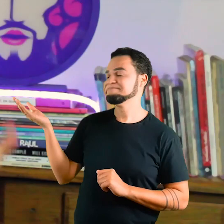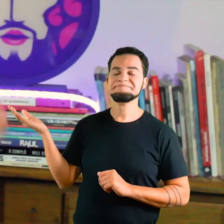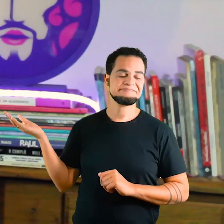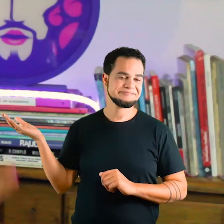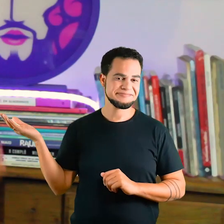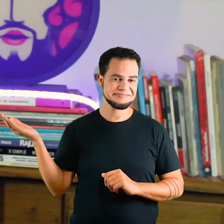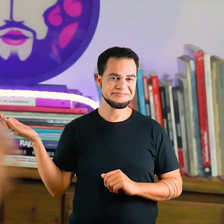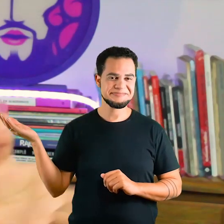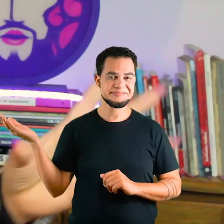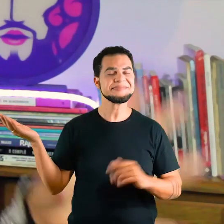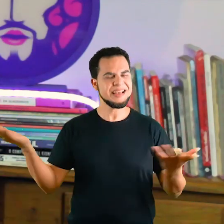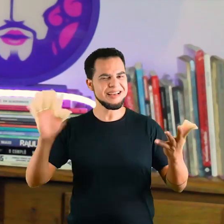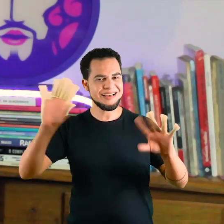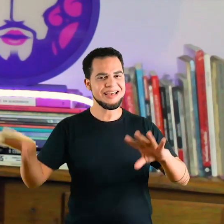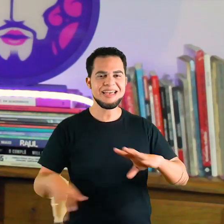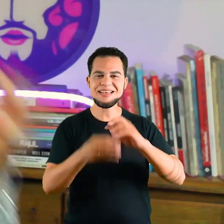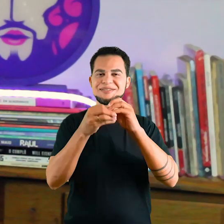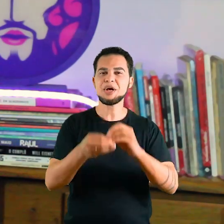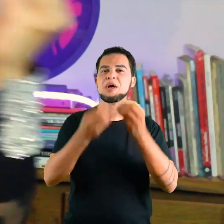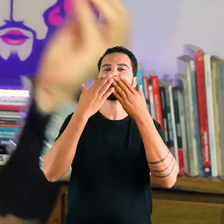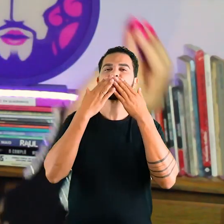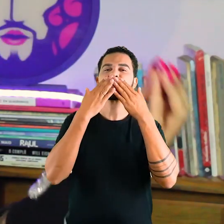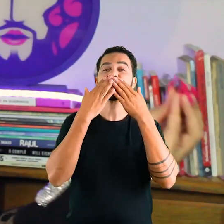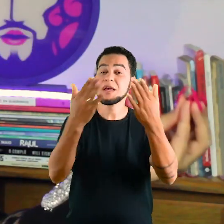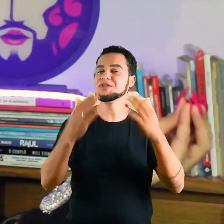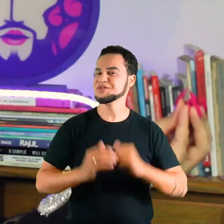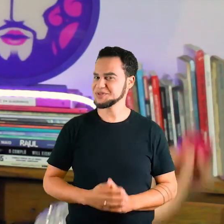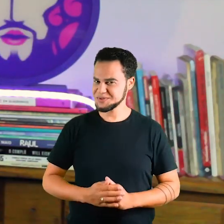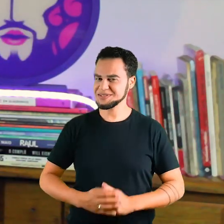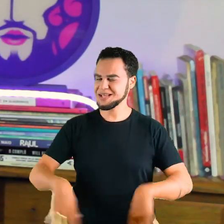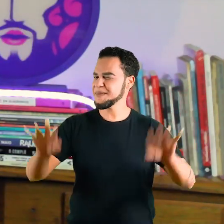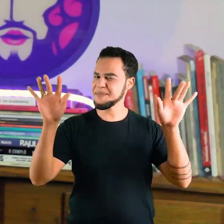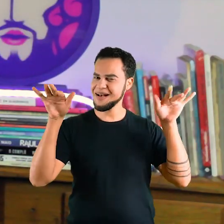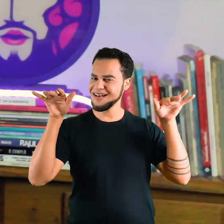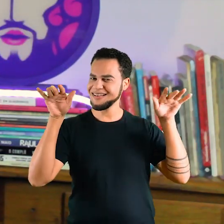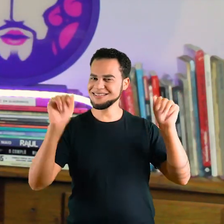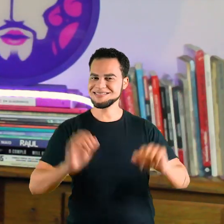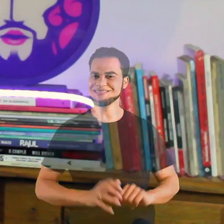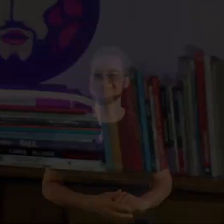doutoradrag@gmail.com. É isso. Beijinhos. Bye.